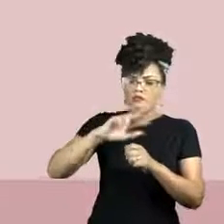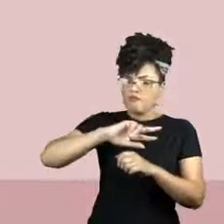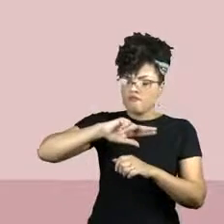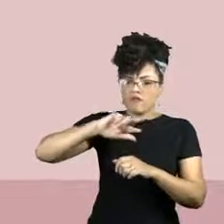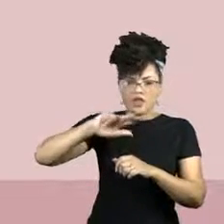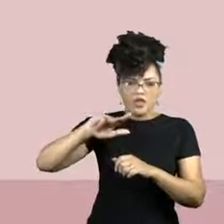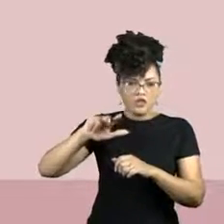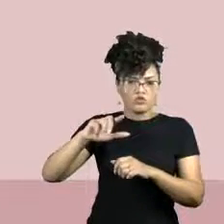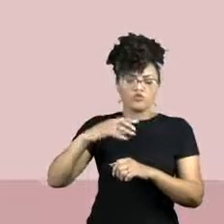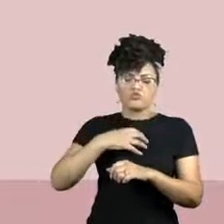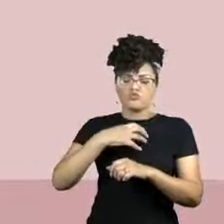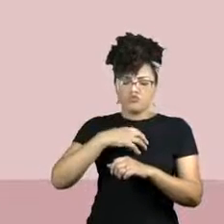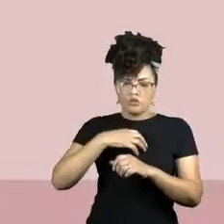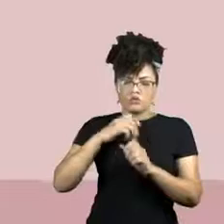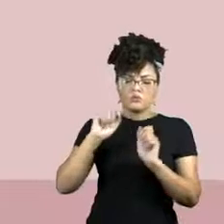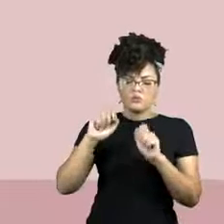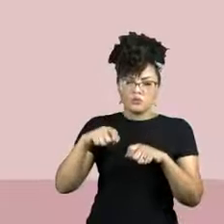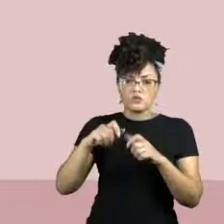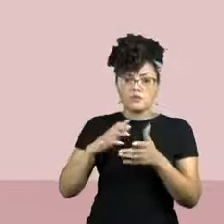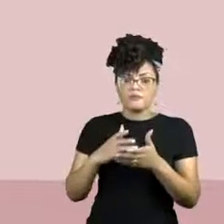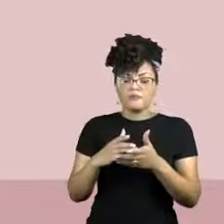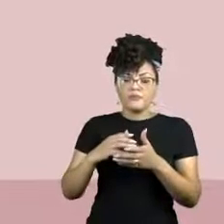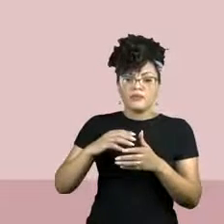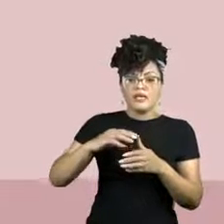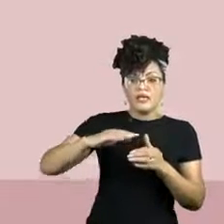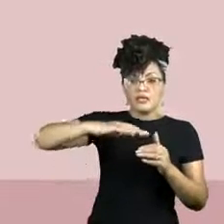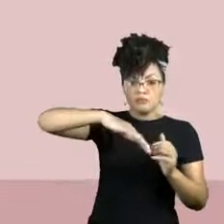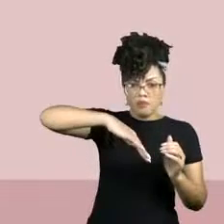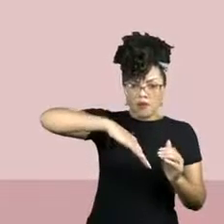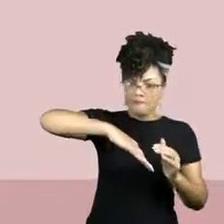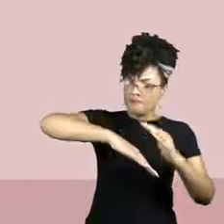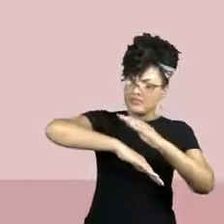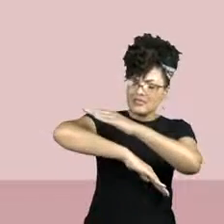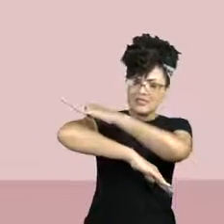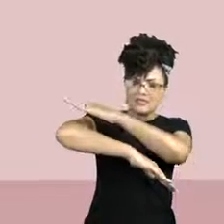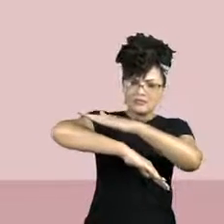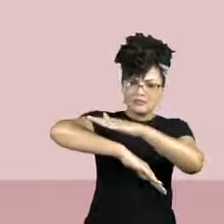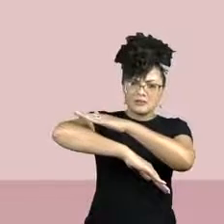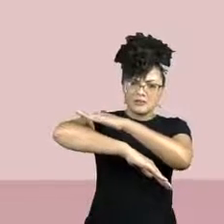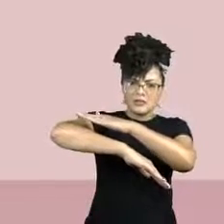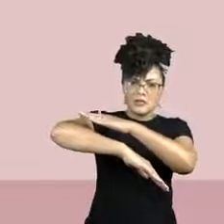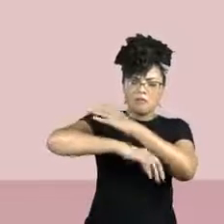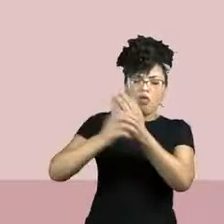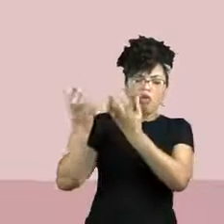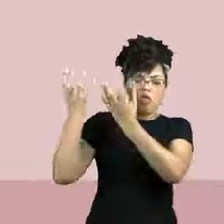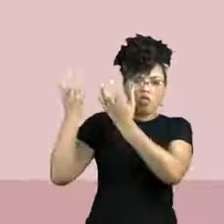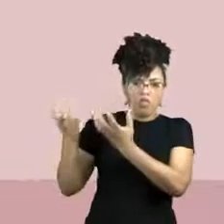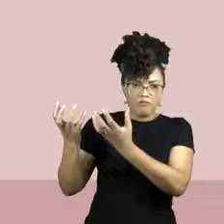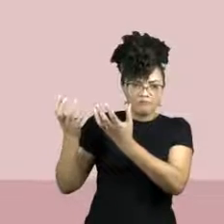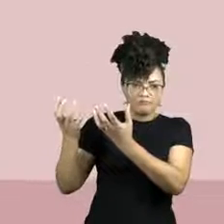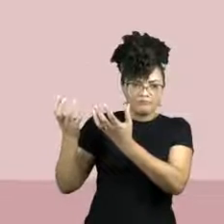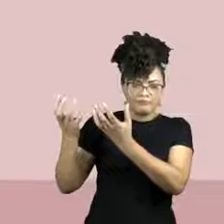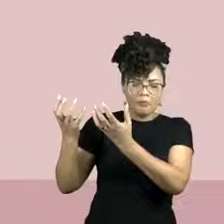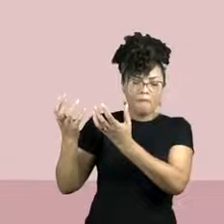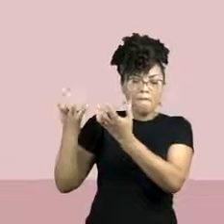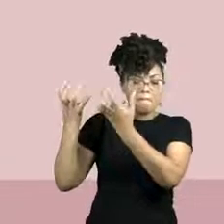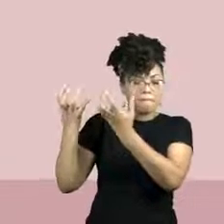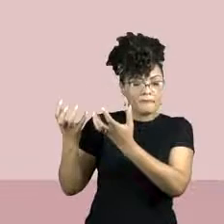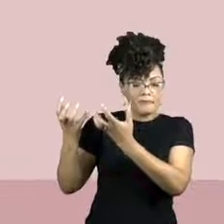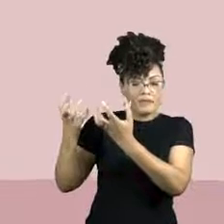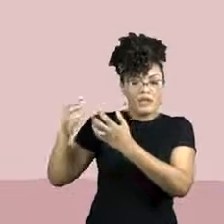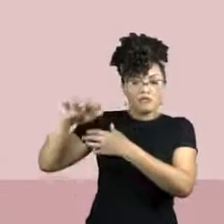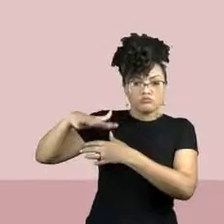desse sistema a gente possui uma sobrecarga, tá? Um carregamento distribuído. O carregamento distribuído, principalmente